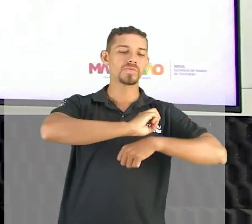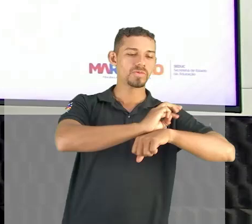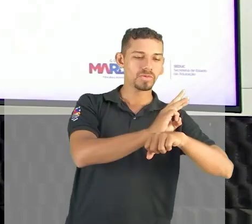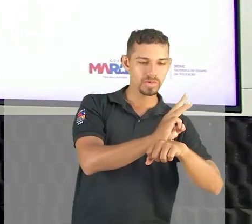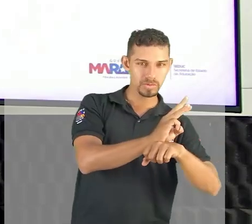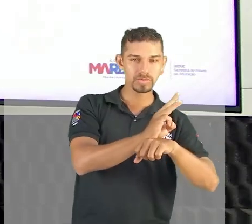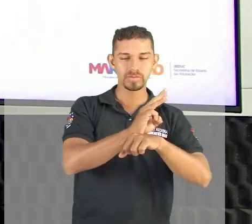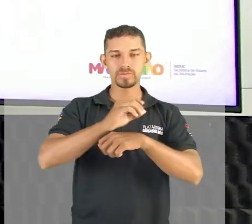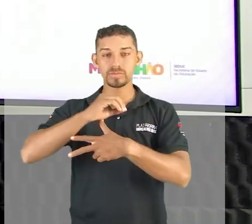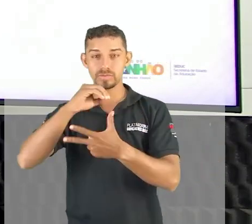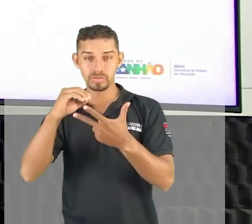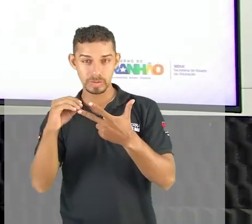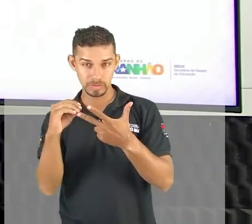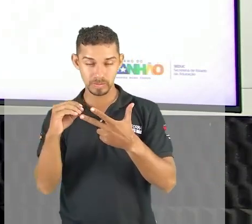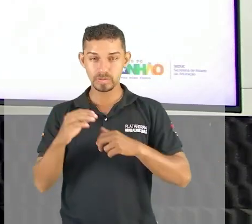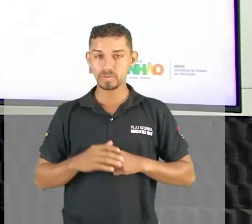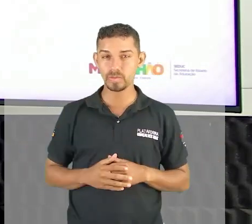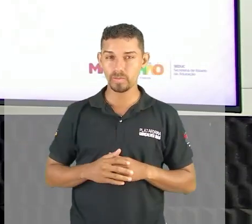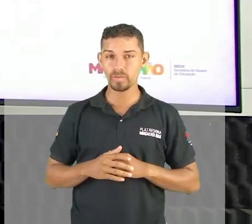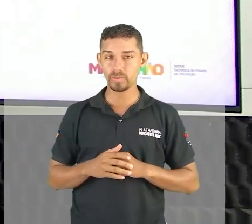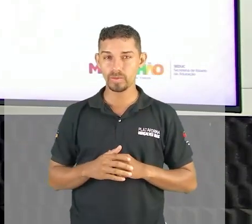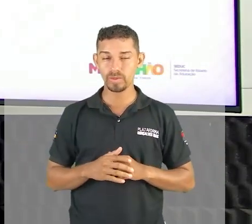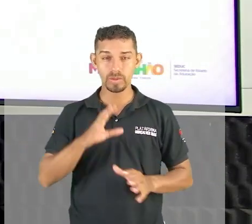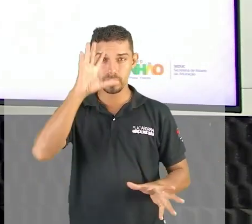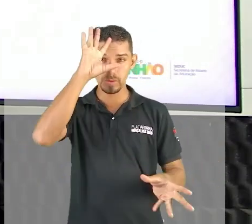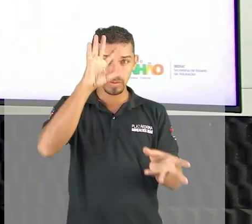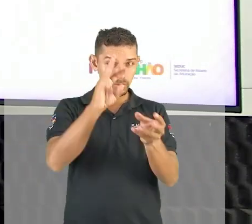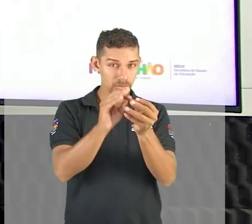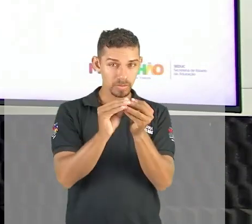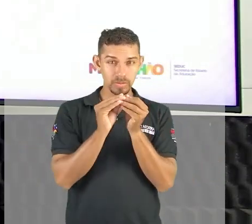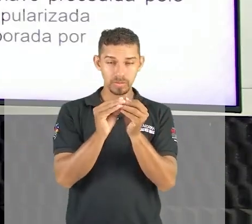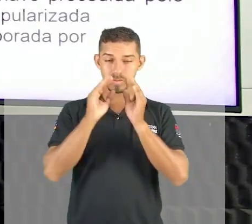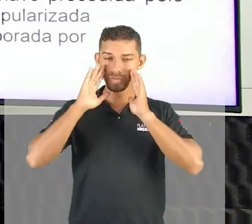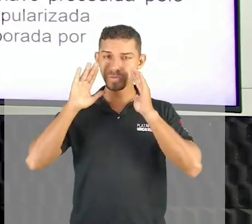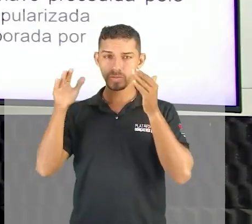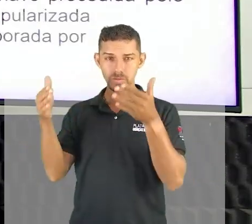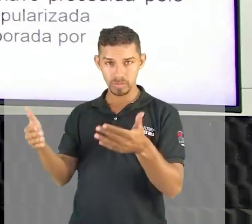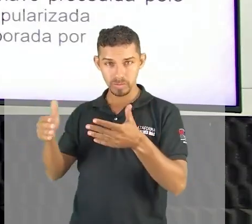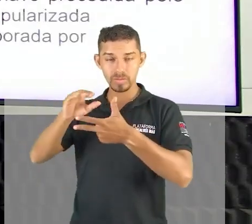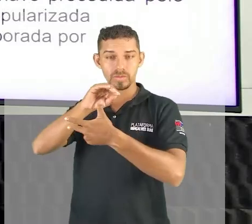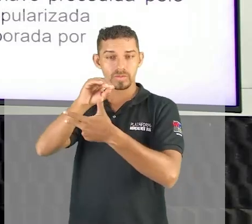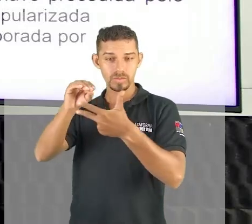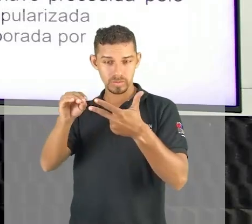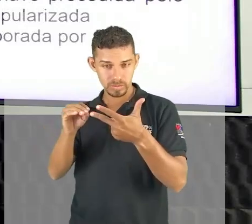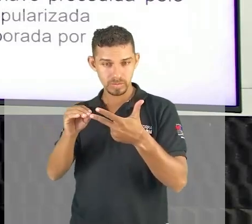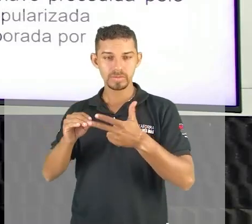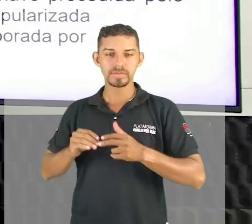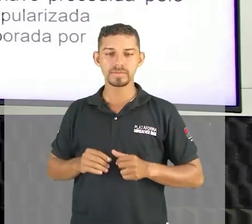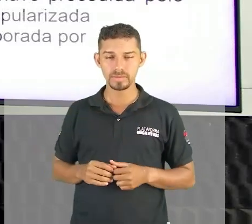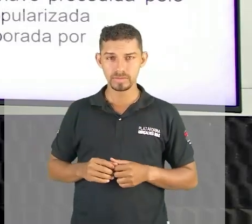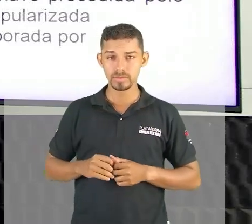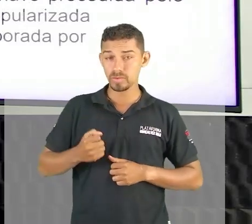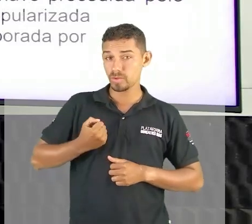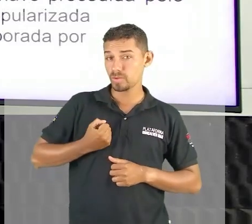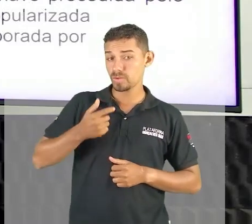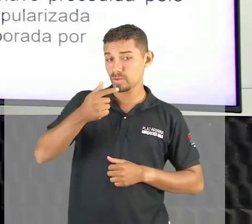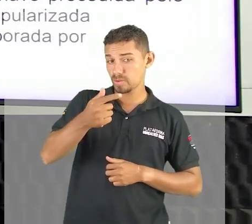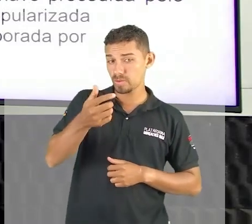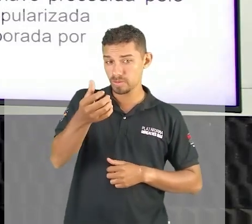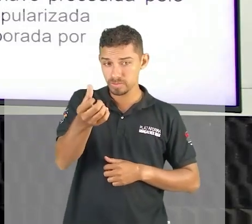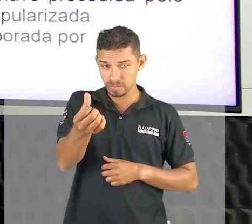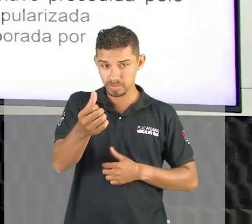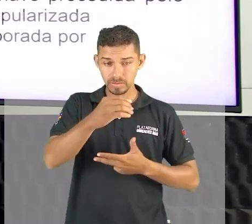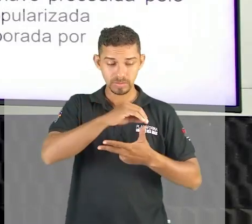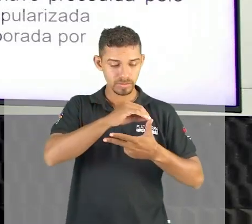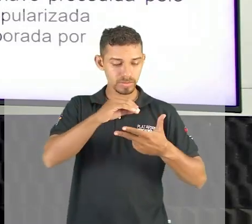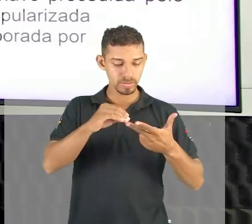e continuando a nossa revisão especificamente vai ser voltada para o Enem e a gente vai continuar com a questão 76 eh do